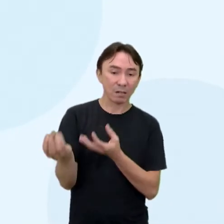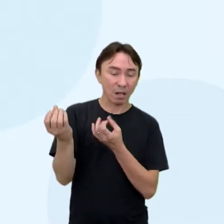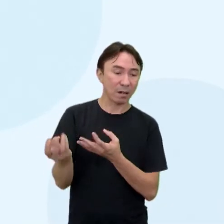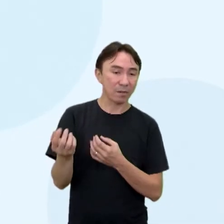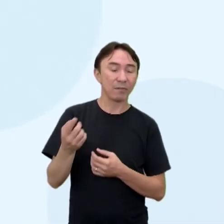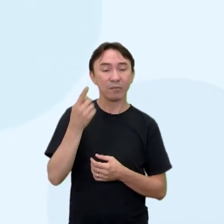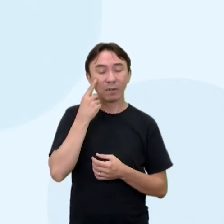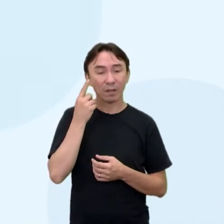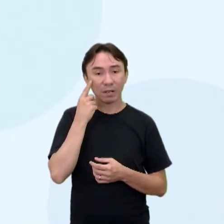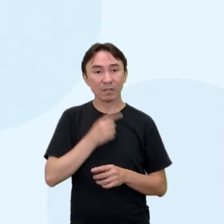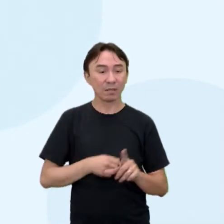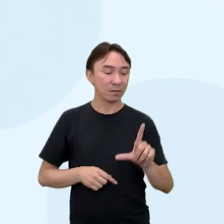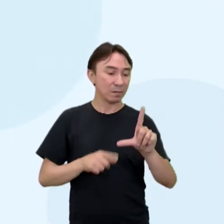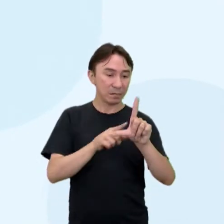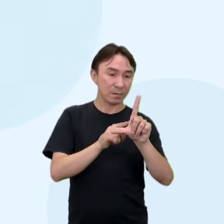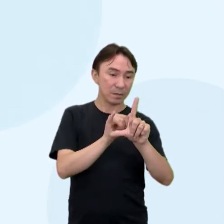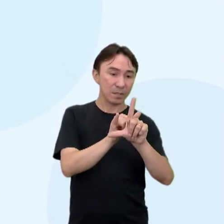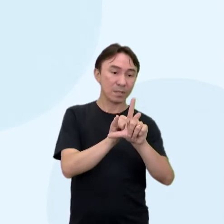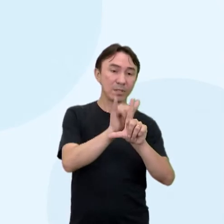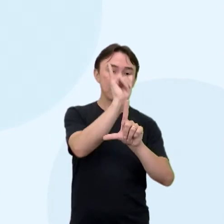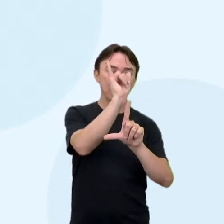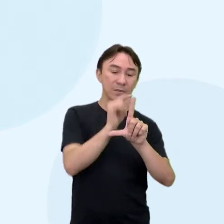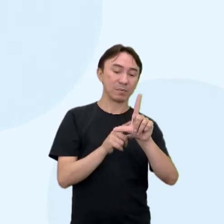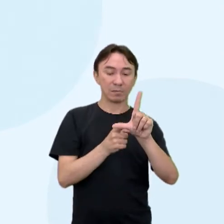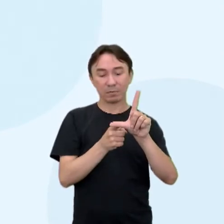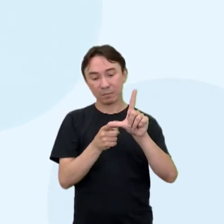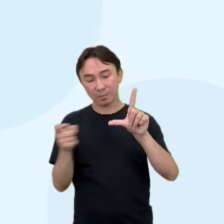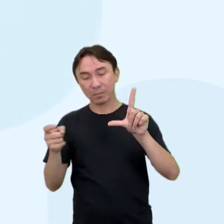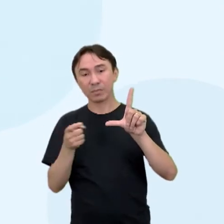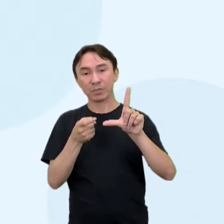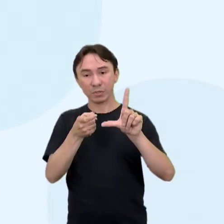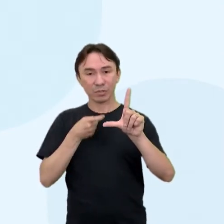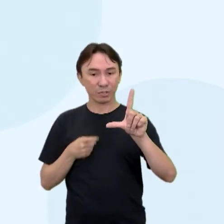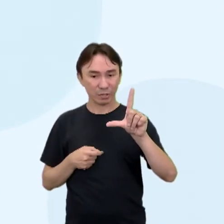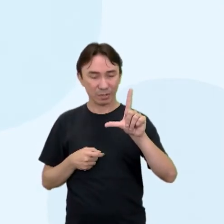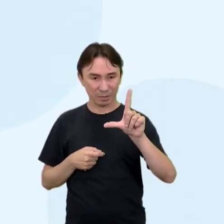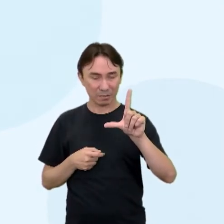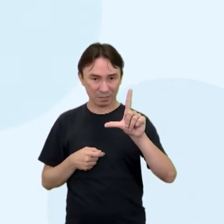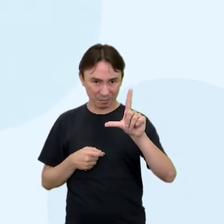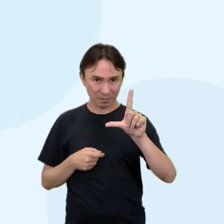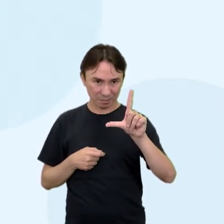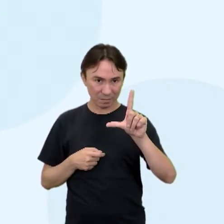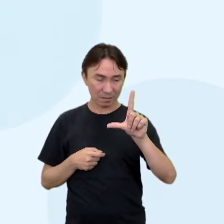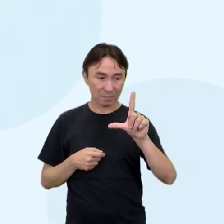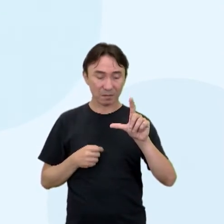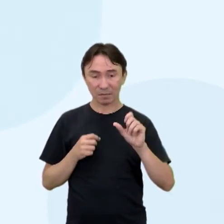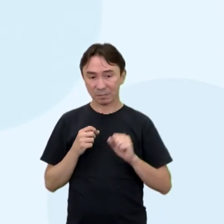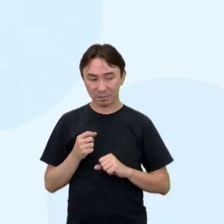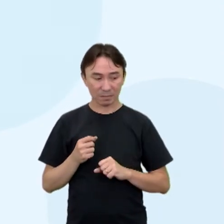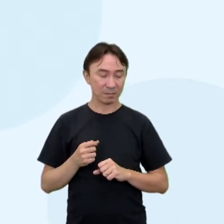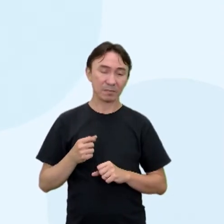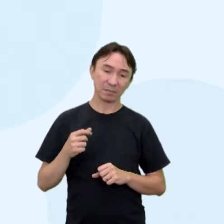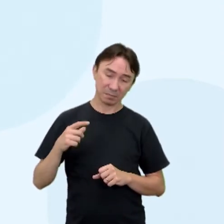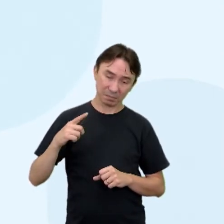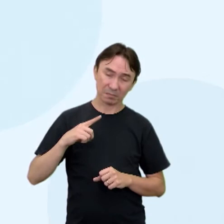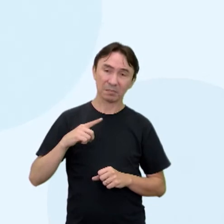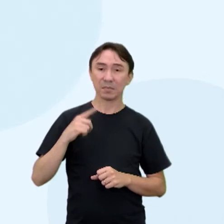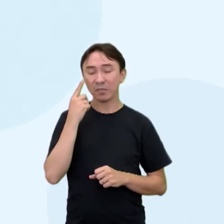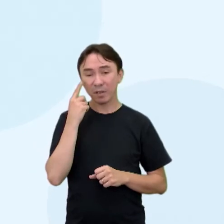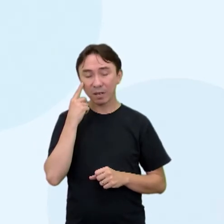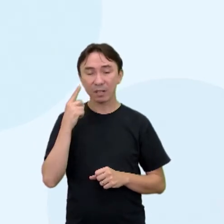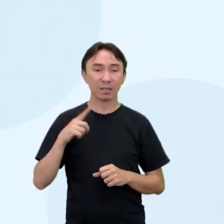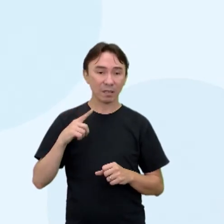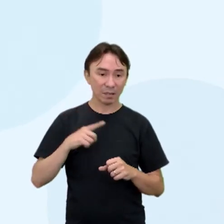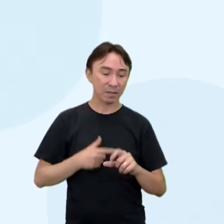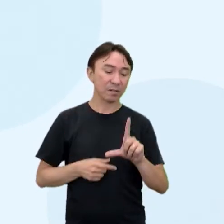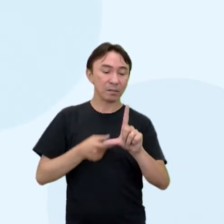de uma variável, tá ok? Não é falha, né? Variável, você pode mudar aí, tá ok? Decorrente de outra, ou seja, existe uma